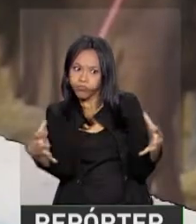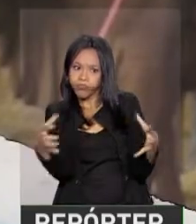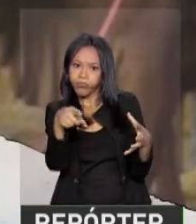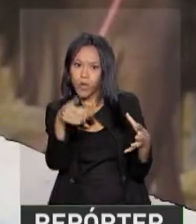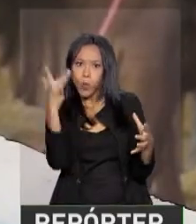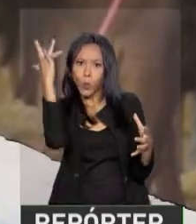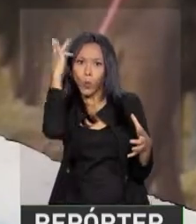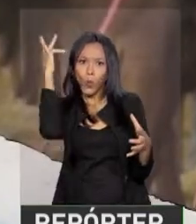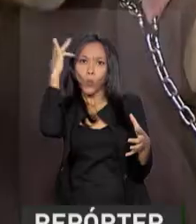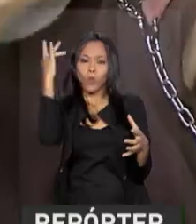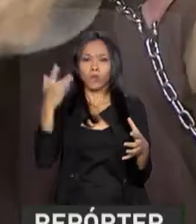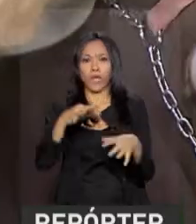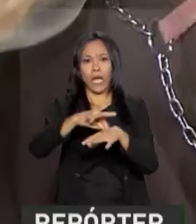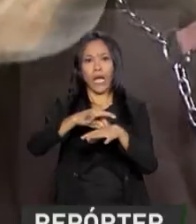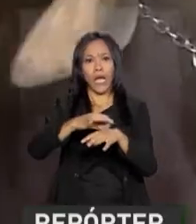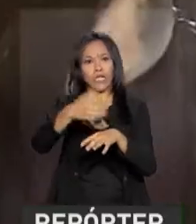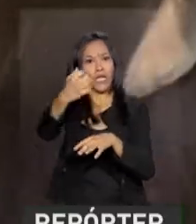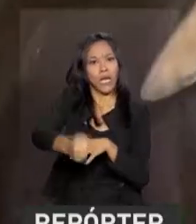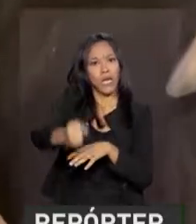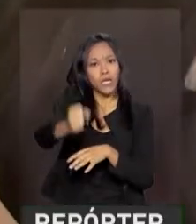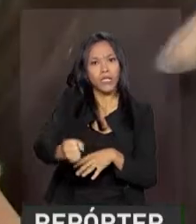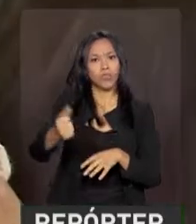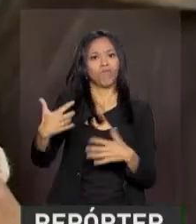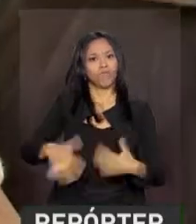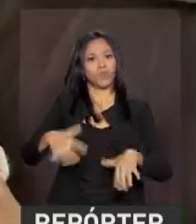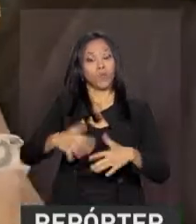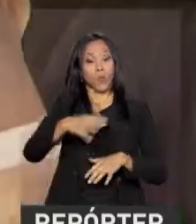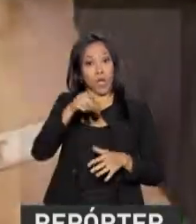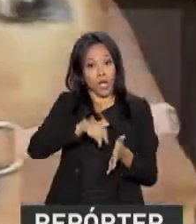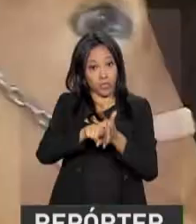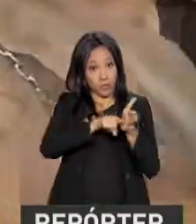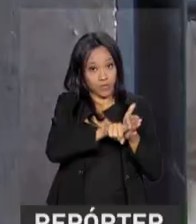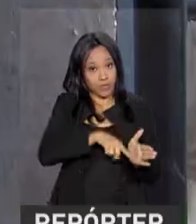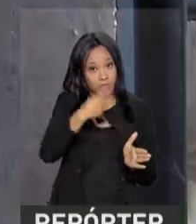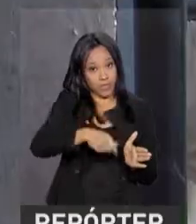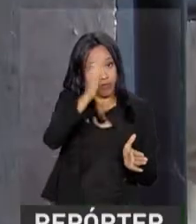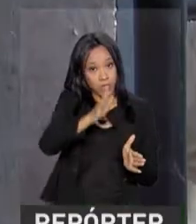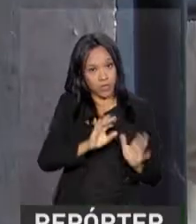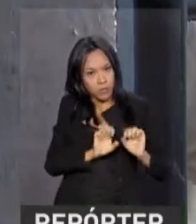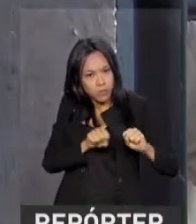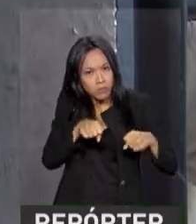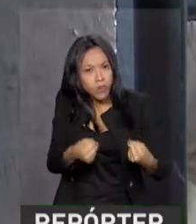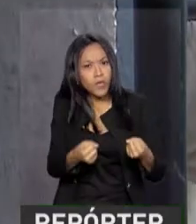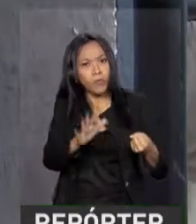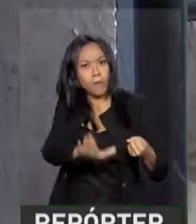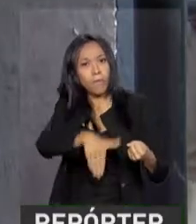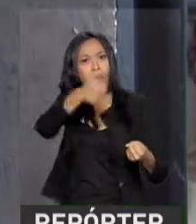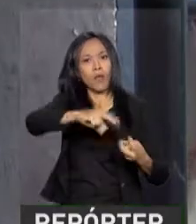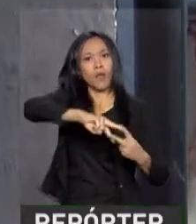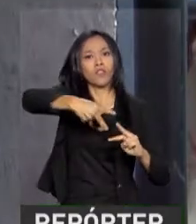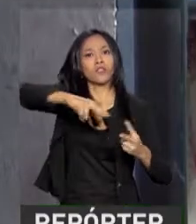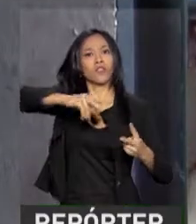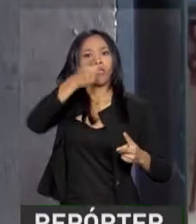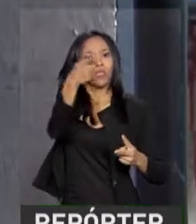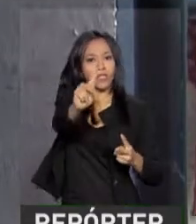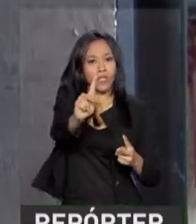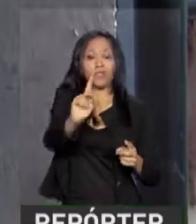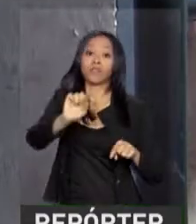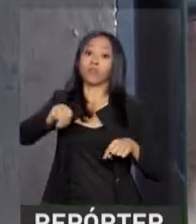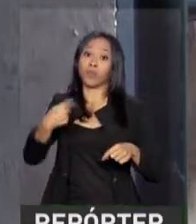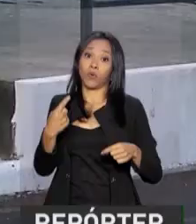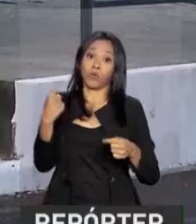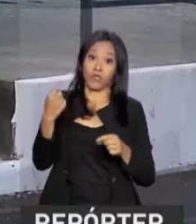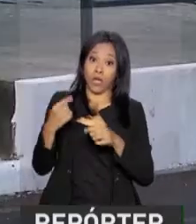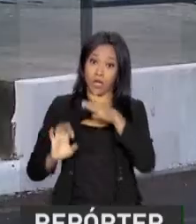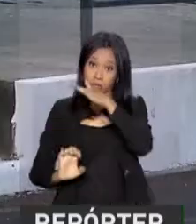pela qualidade da carne e do leite os pesquisadores brasileiros se dedicam um melhoramento genético depois de um acordo a